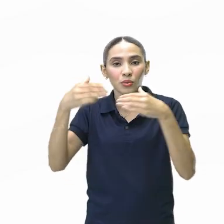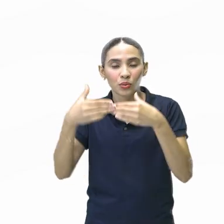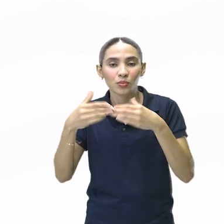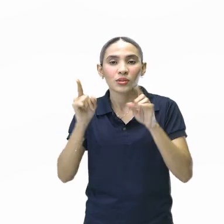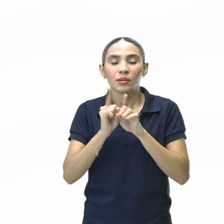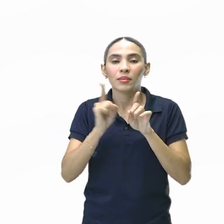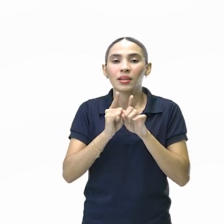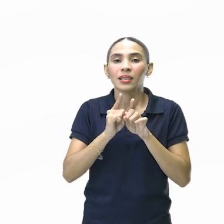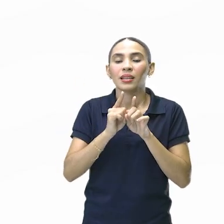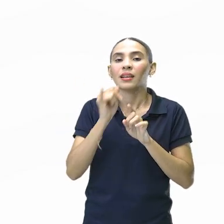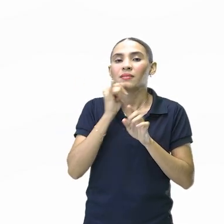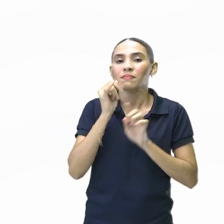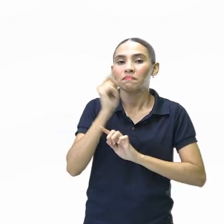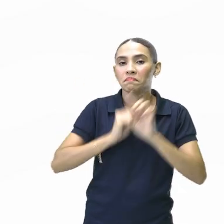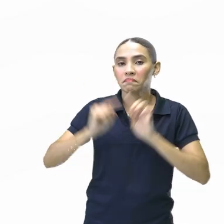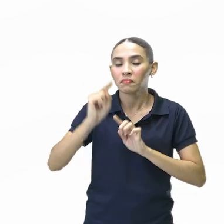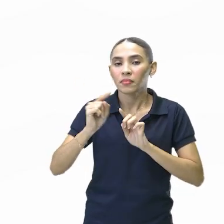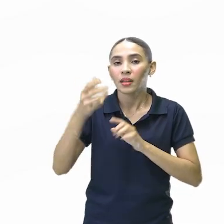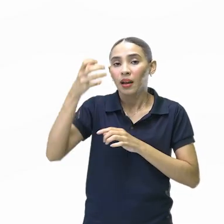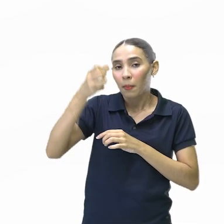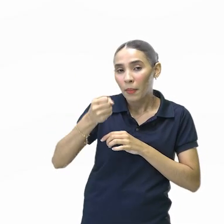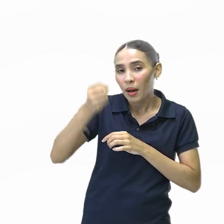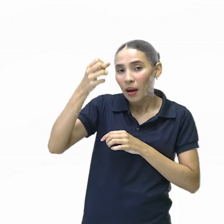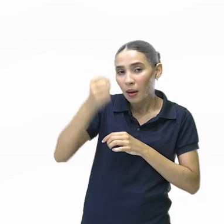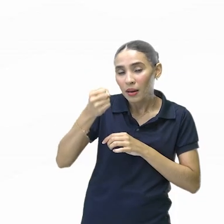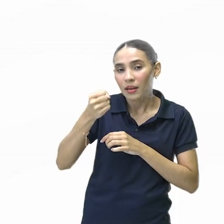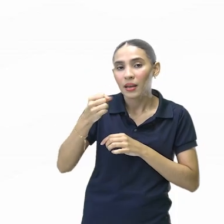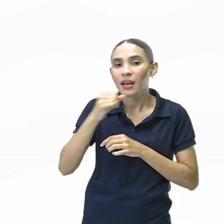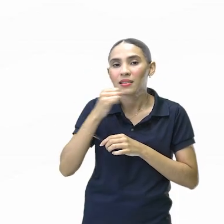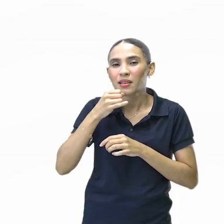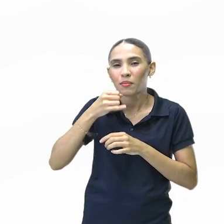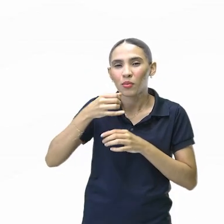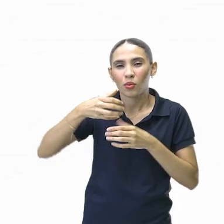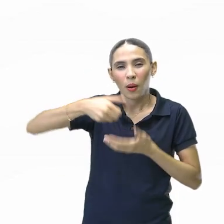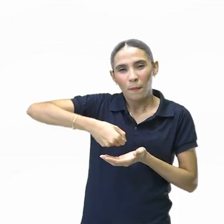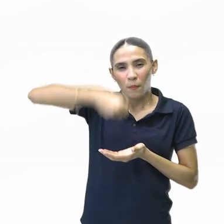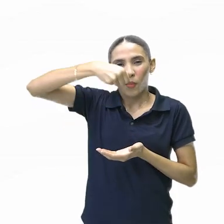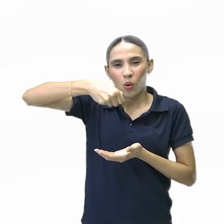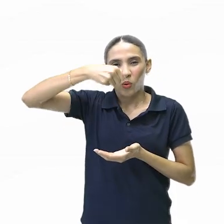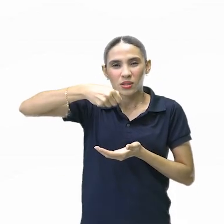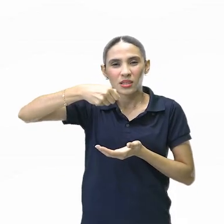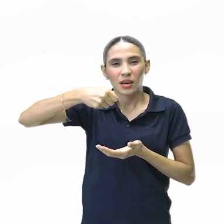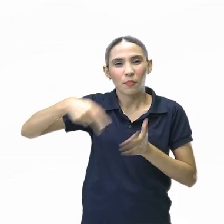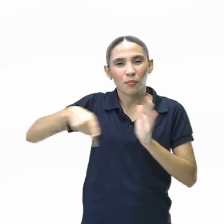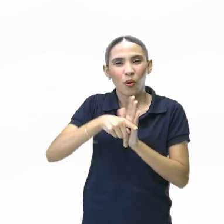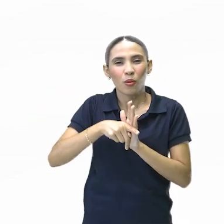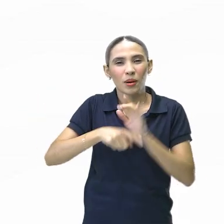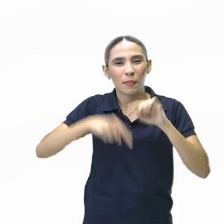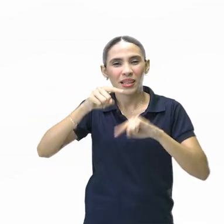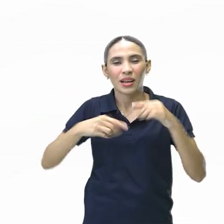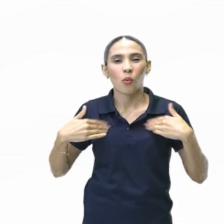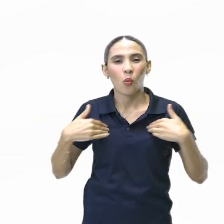nômades, elas transportavam o leite em bolsas feitas de estômago de animais, né? E